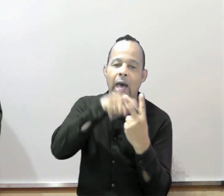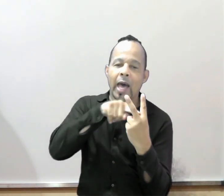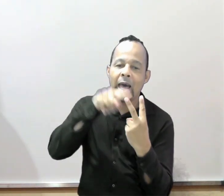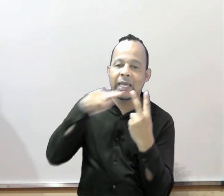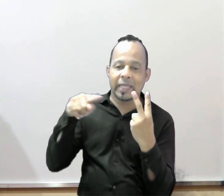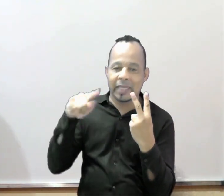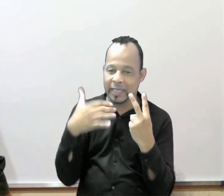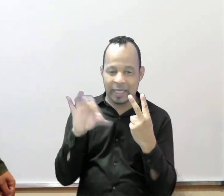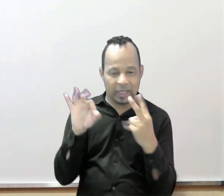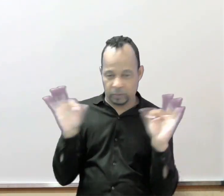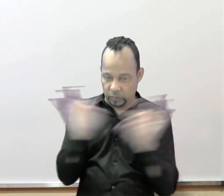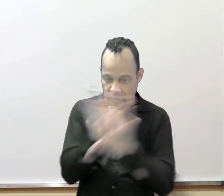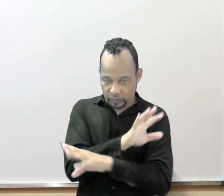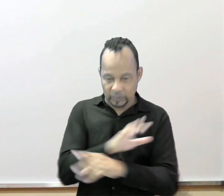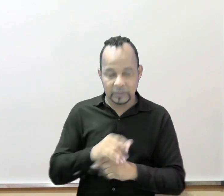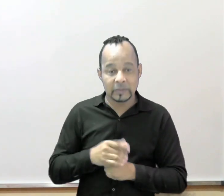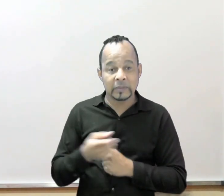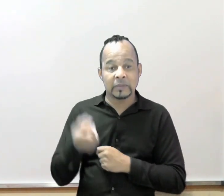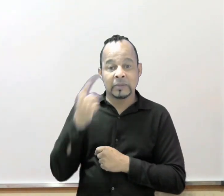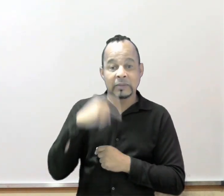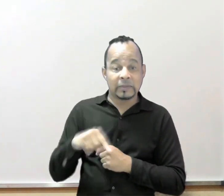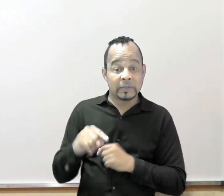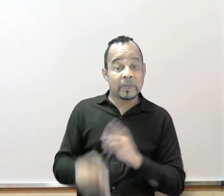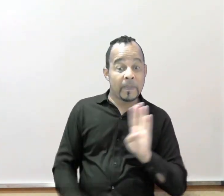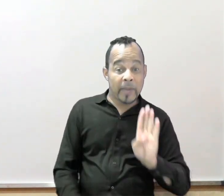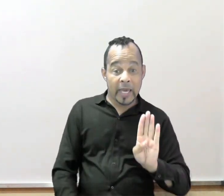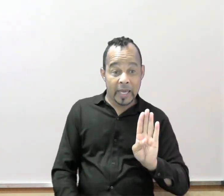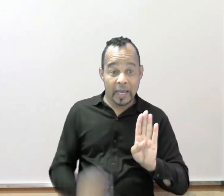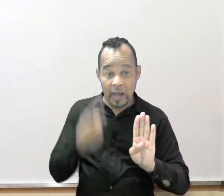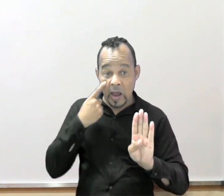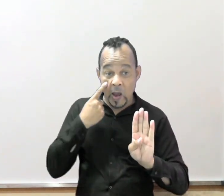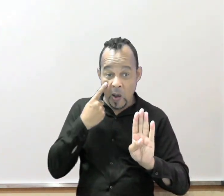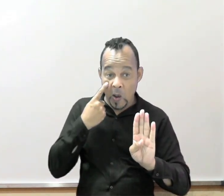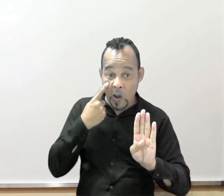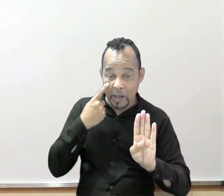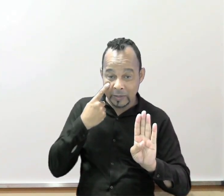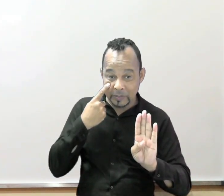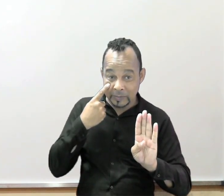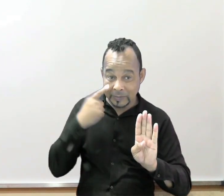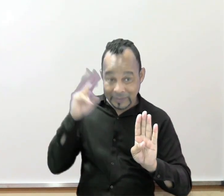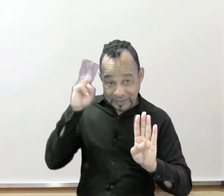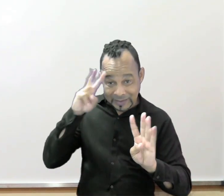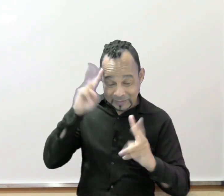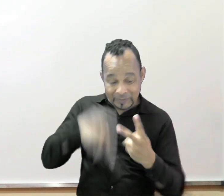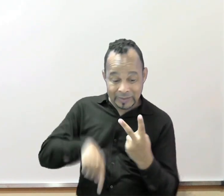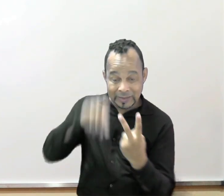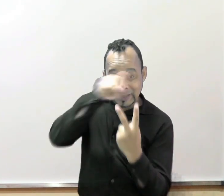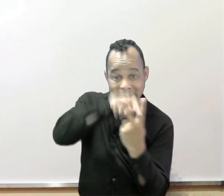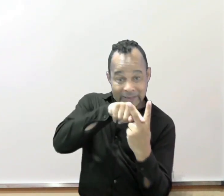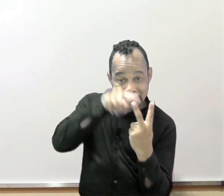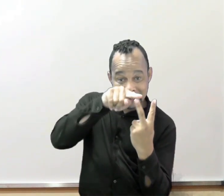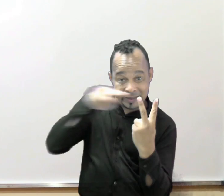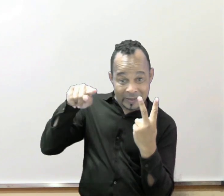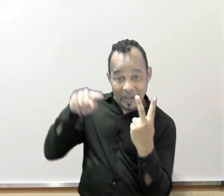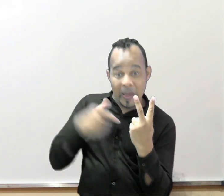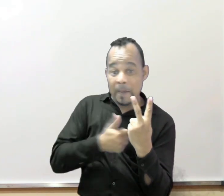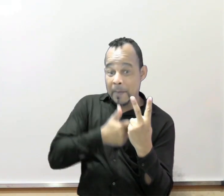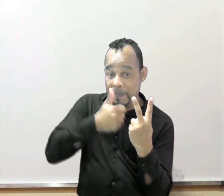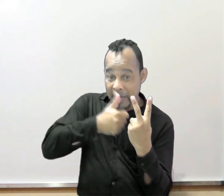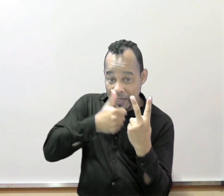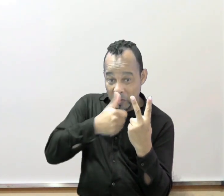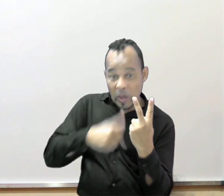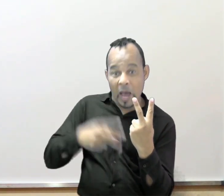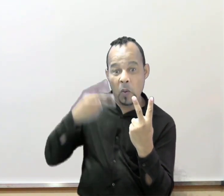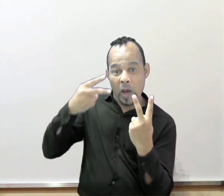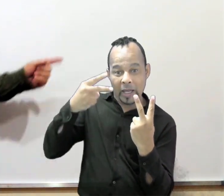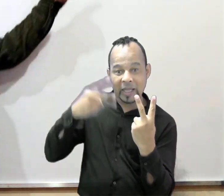mesmo. Bacana? Muito bem. O módulo de B. O módulo de B é dado por